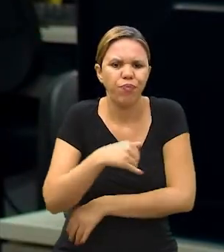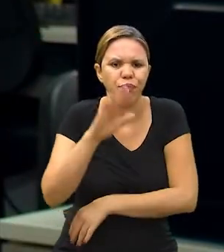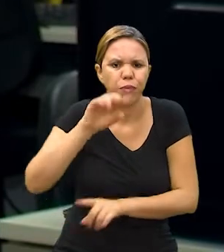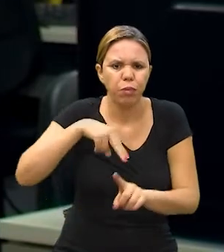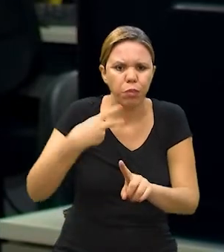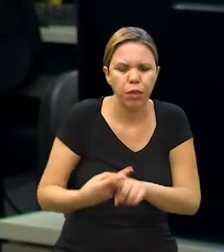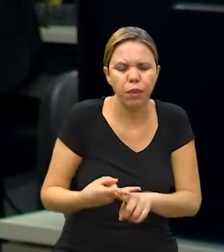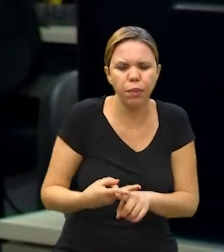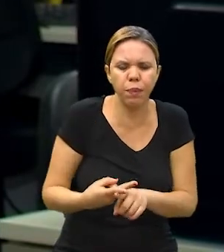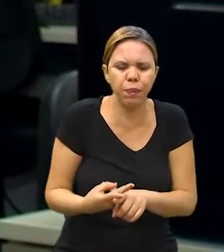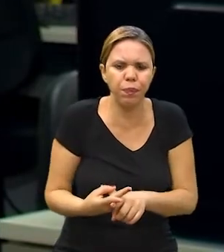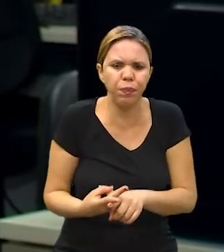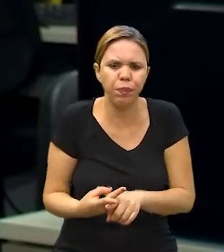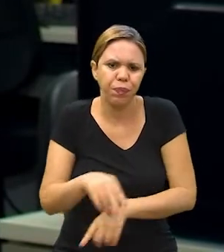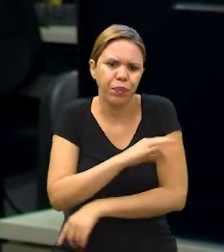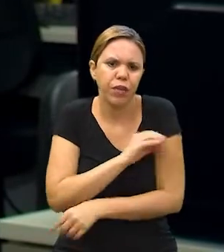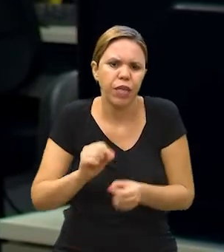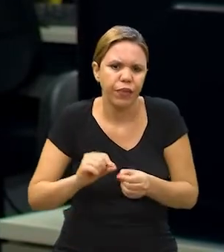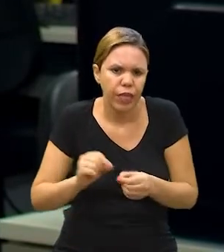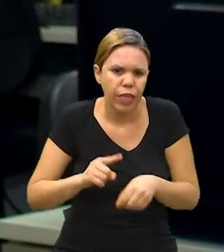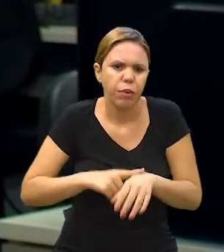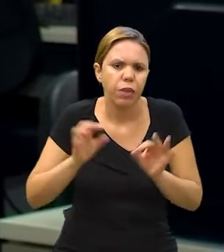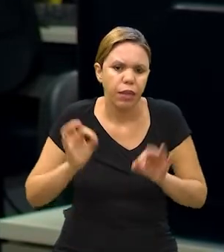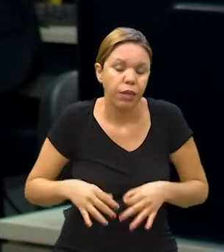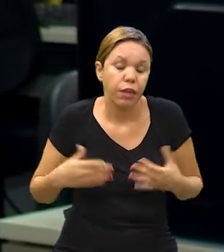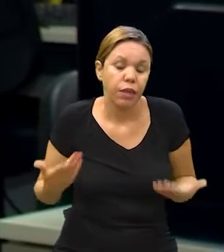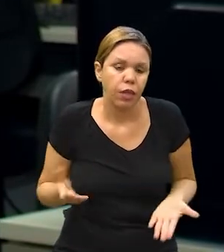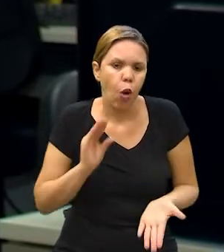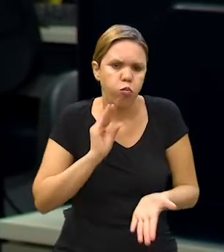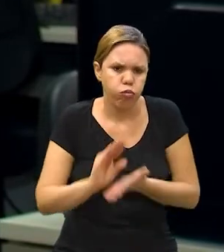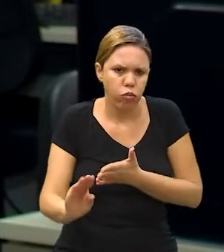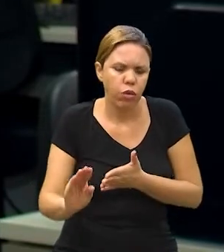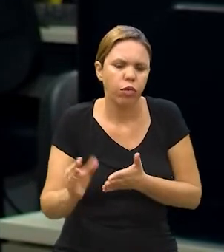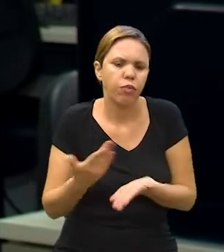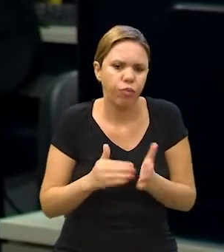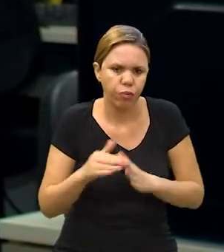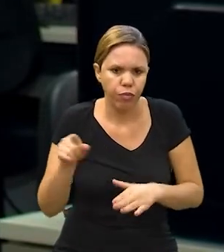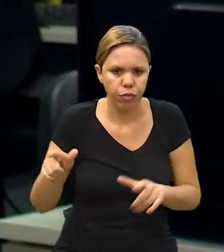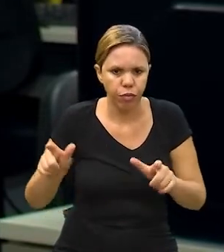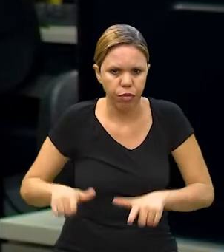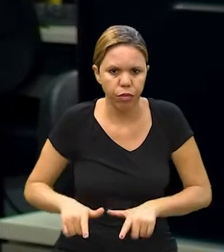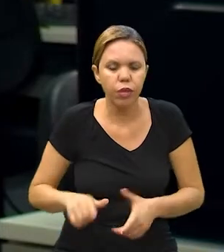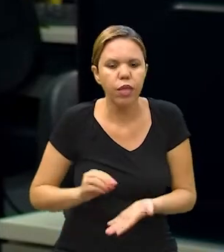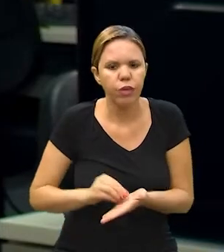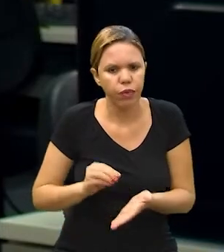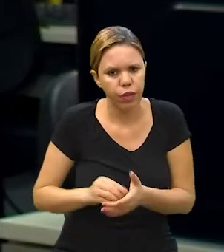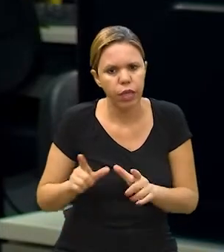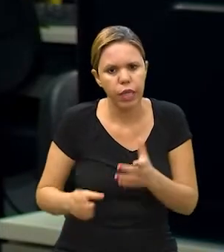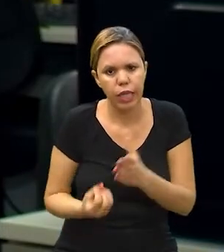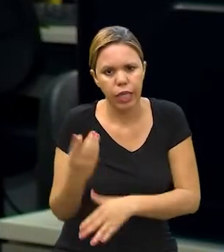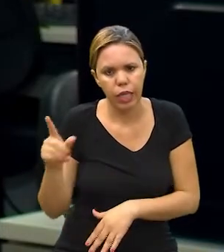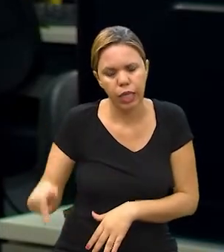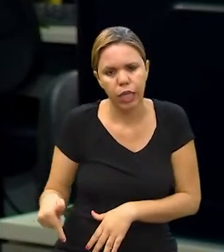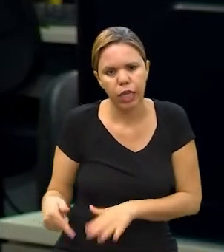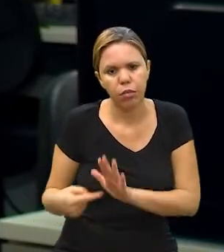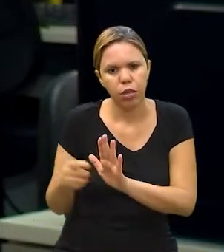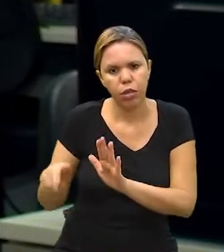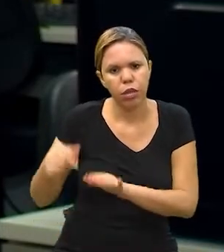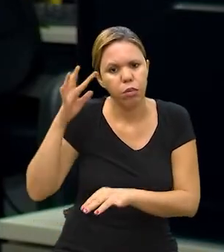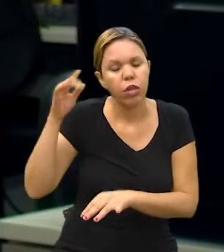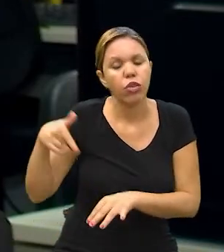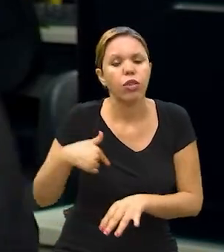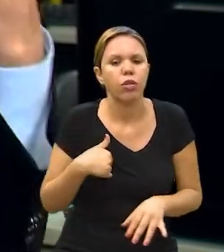do que se a prefeitura tivesse feito no tempo certo, do jeito certo, um investimento em fazer uma creche ali onde o déficit se localiza. Né? Então você imagina uma criança